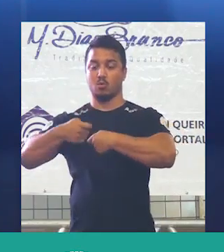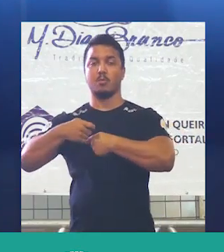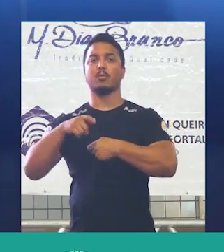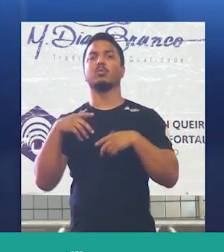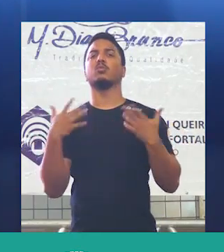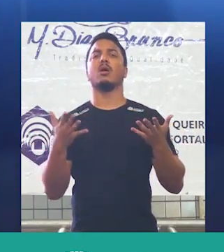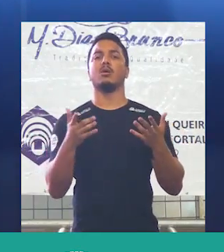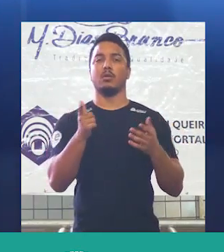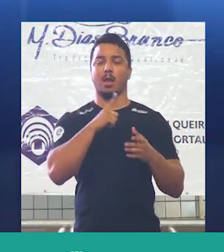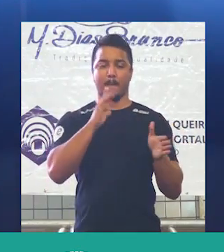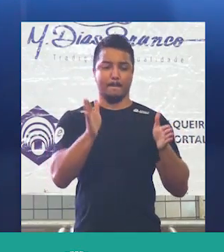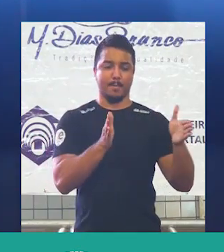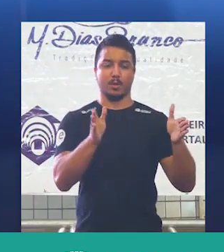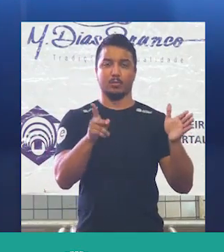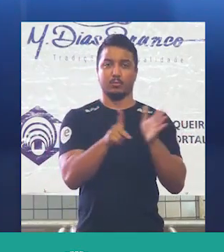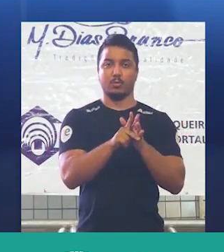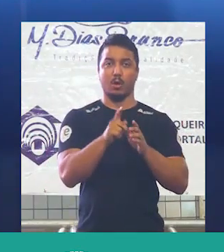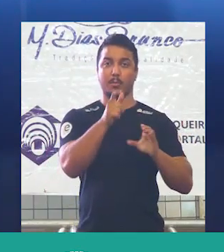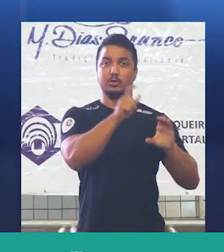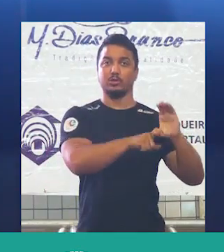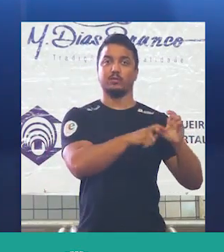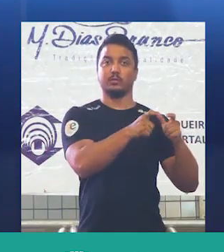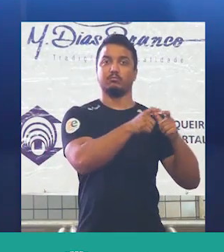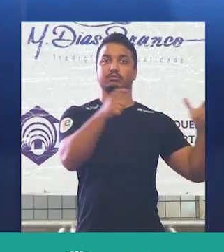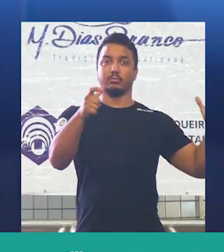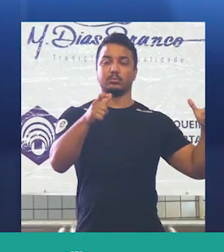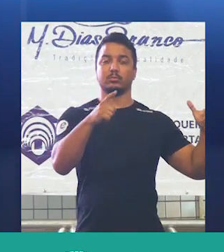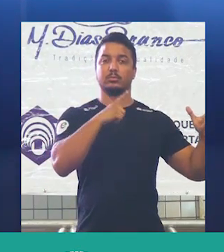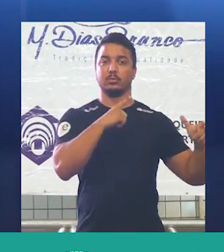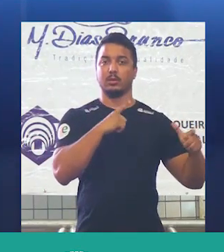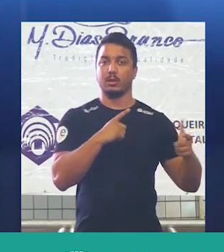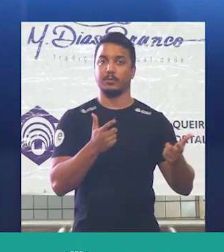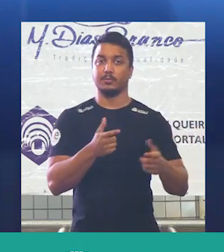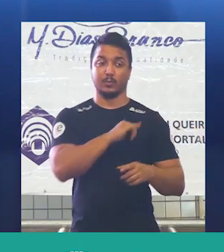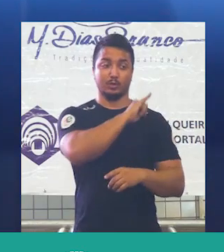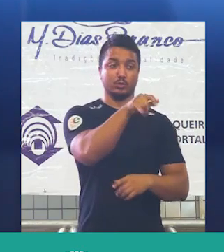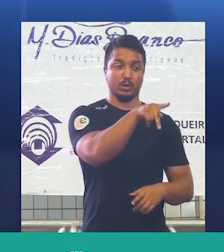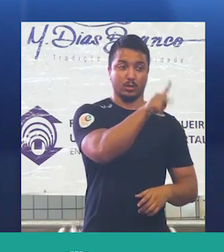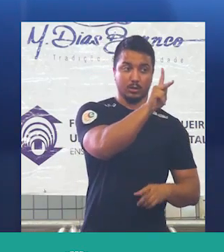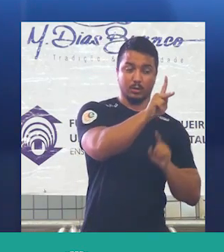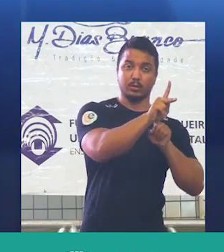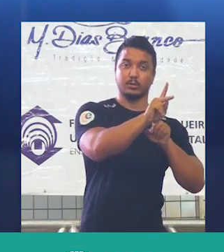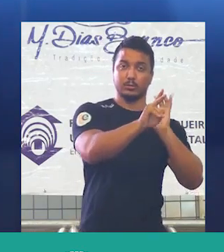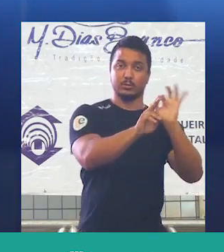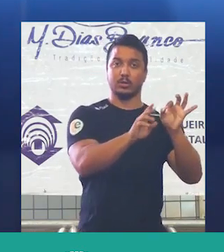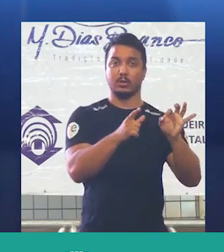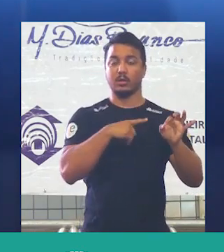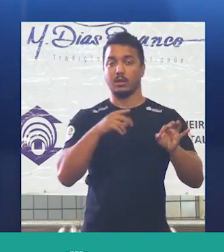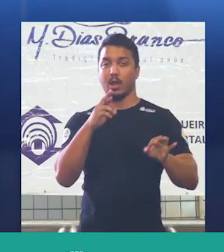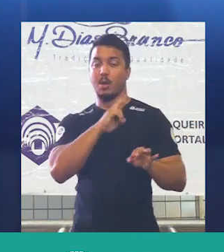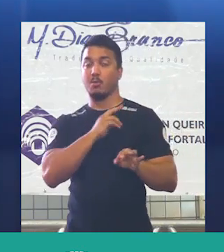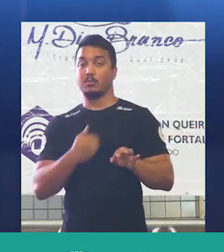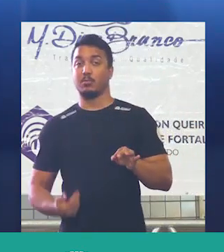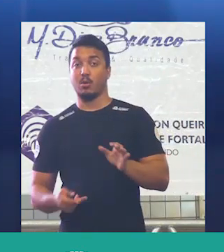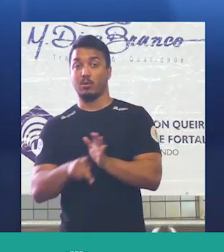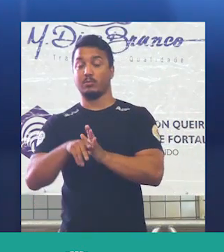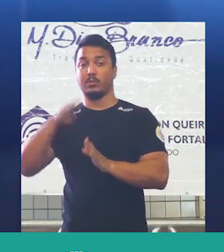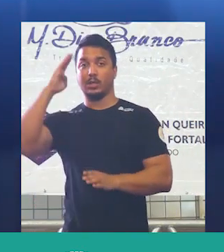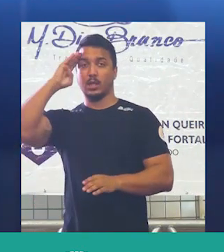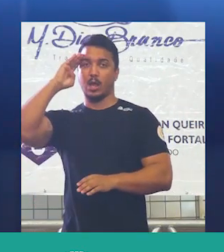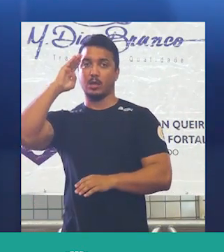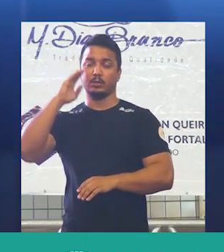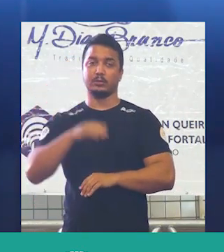foi exatamente nos 2 momentos em que a nossa dívida mais cresceu. Juscelino Kubitschek e na República dos